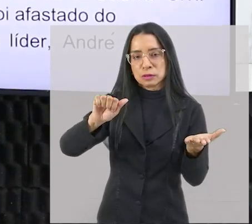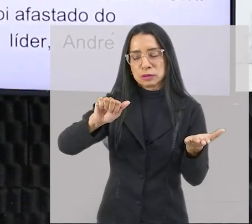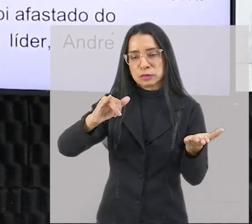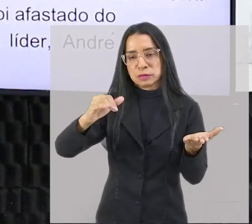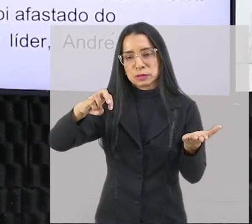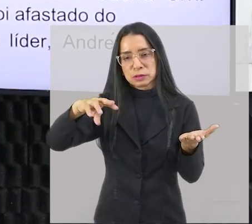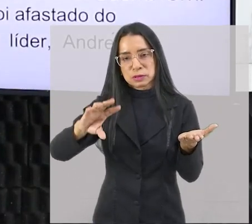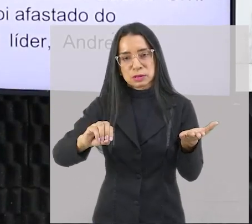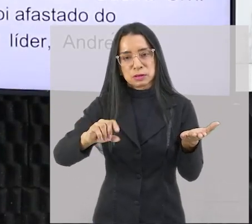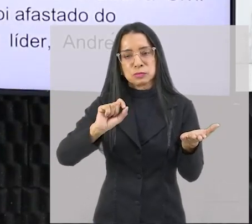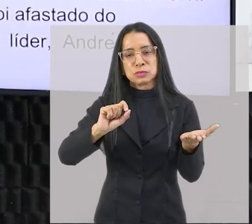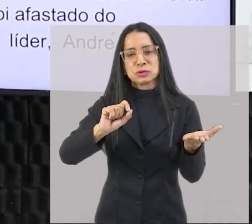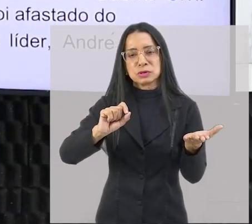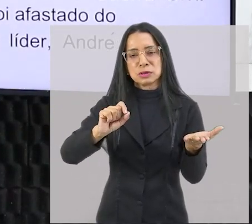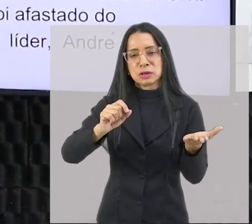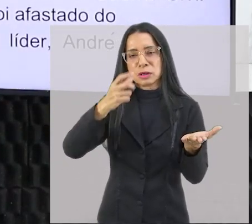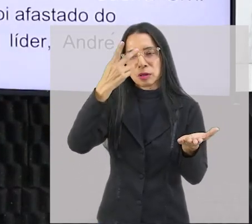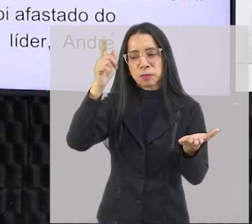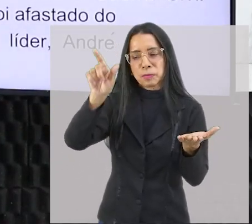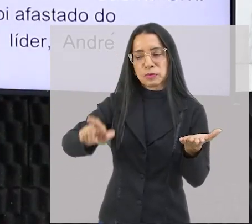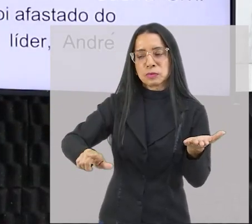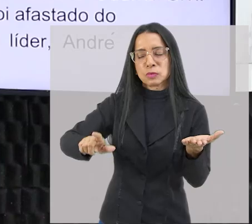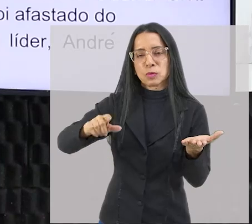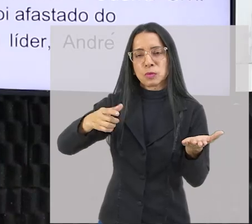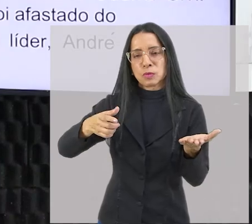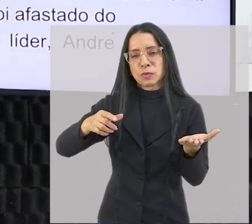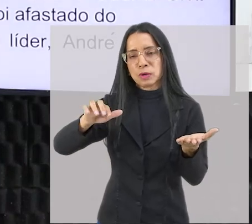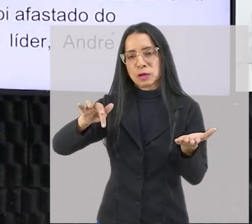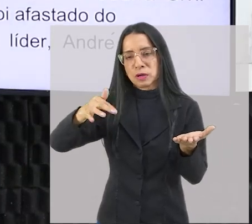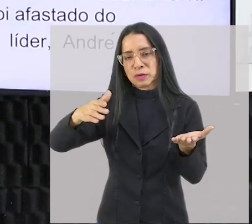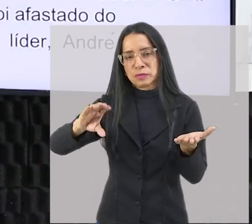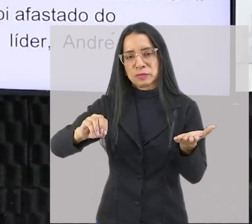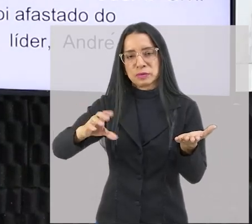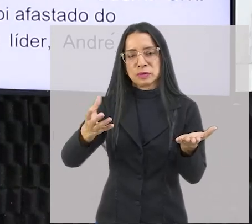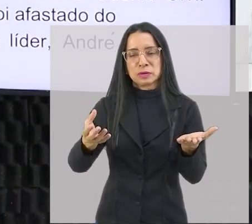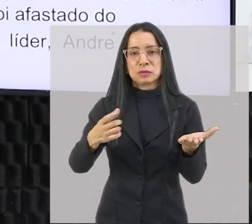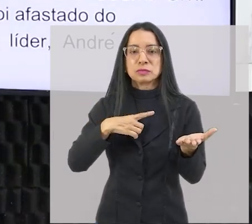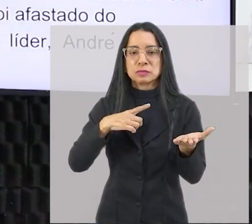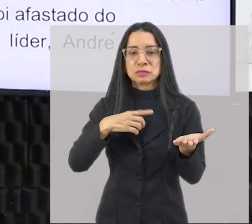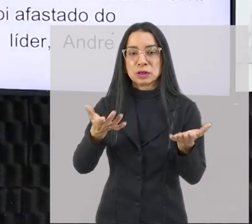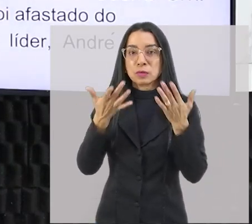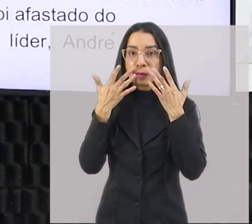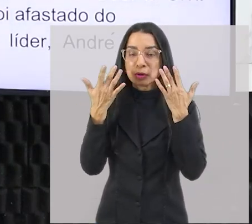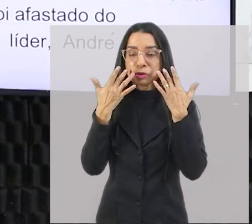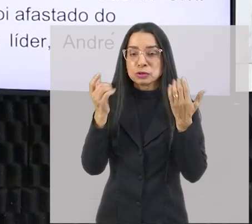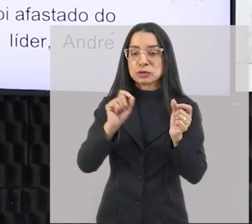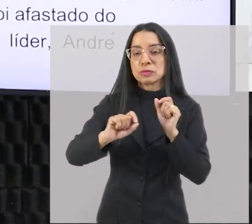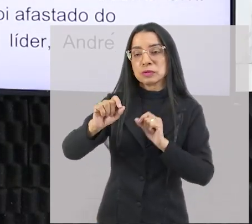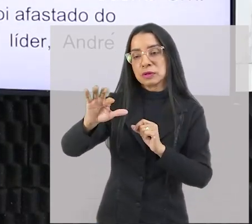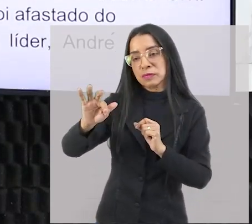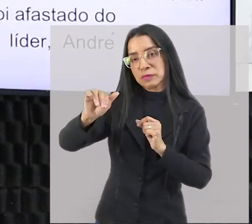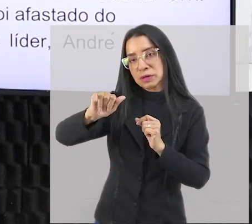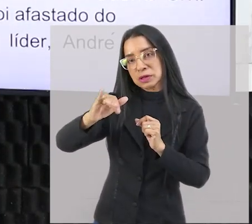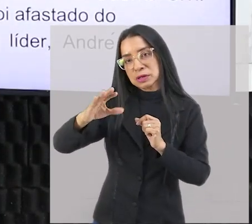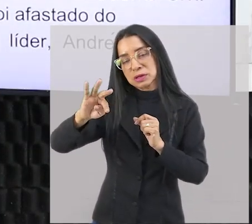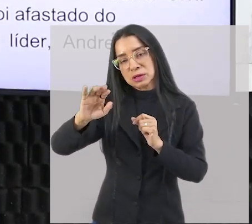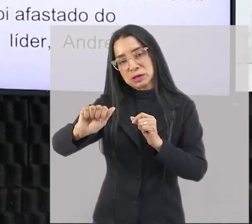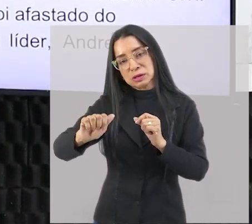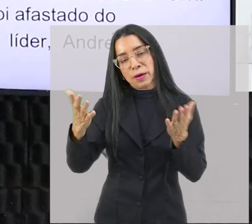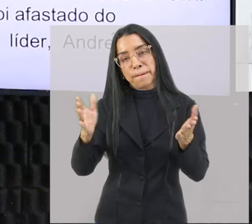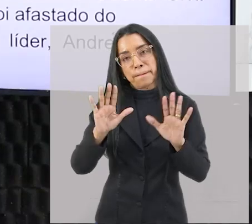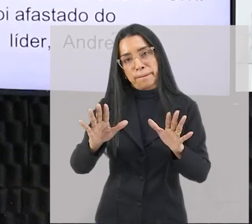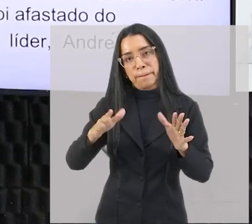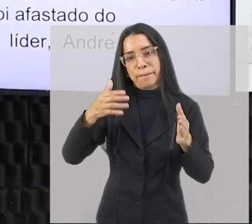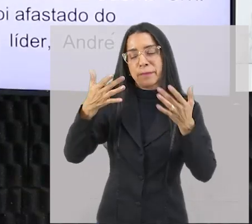do general Franco, né? Então, nós temos um artista fascista, deixar para vocês para pensar, mas a obra dele é